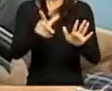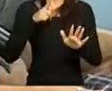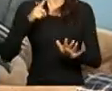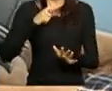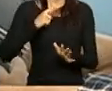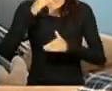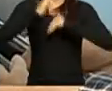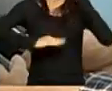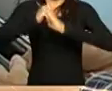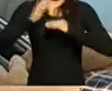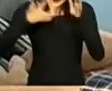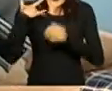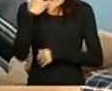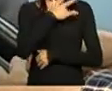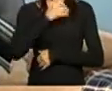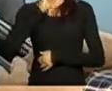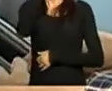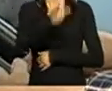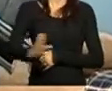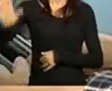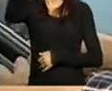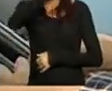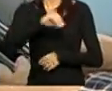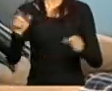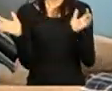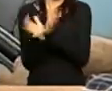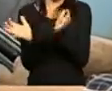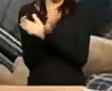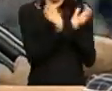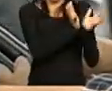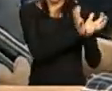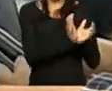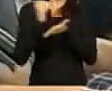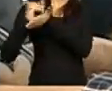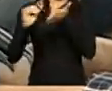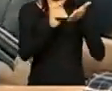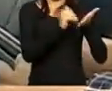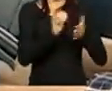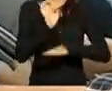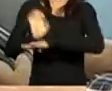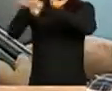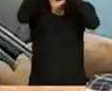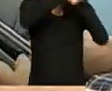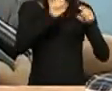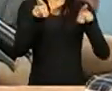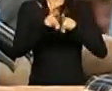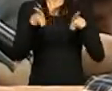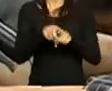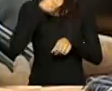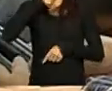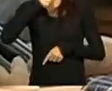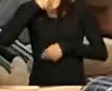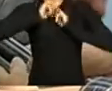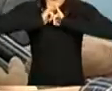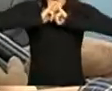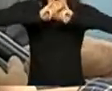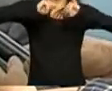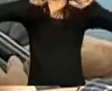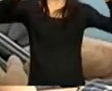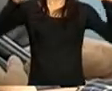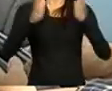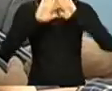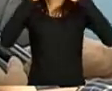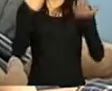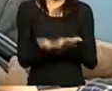agentes comunitários de saúde em todo o país as equipes das secretarias municipais estaduais a imprensa nos ajudando as escolas as